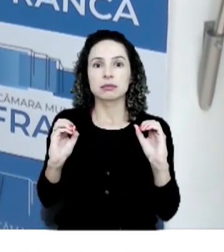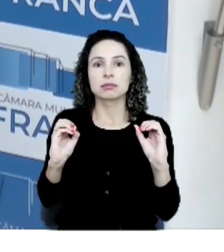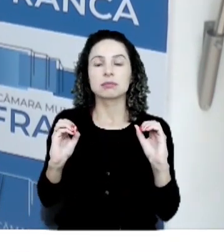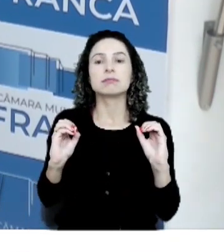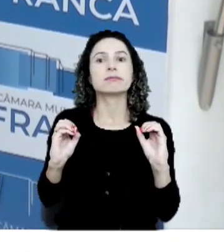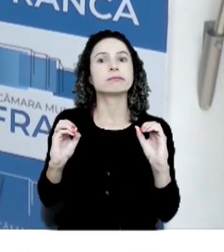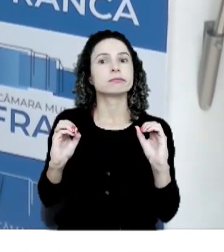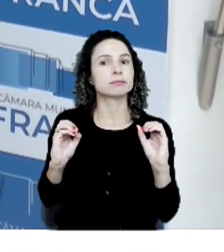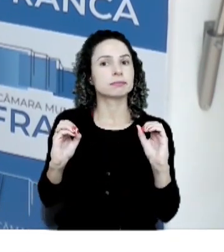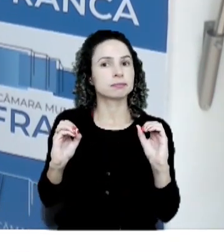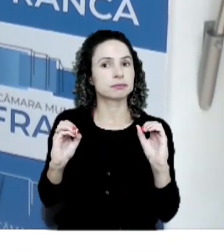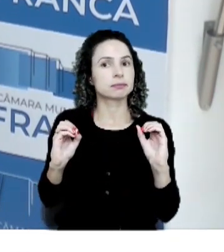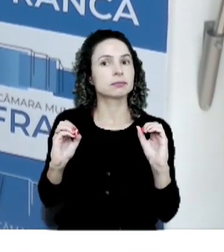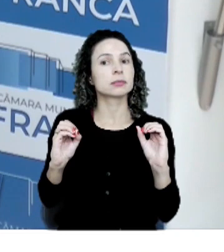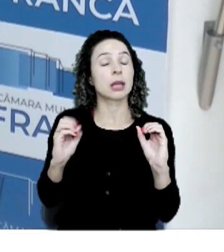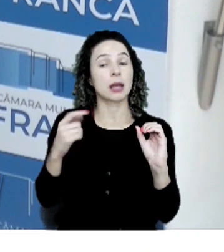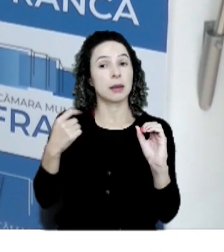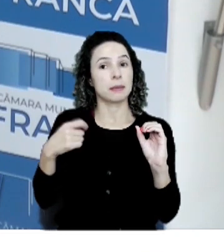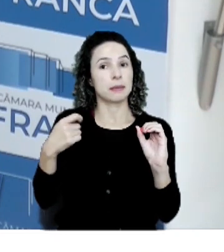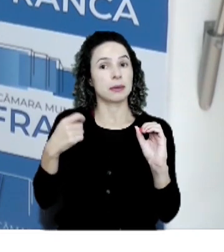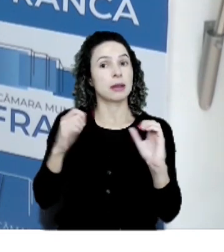Merece, deixando bem claro,